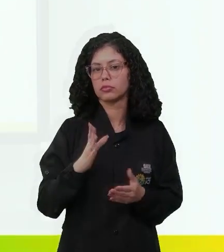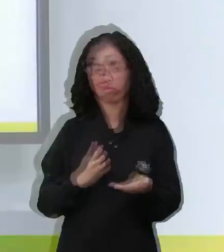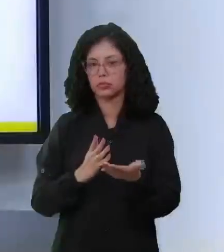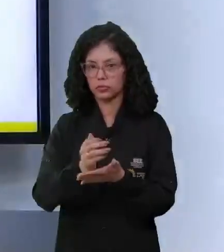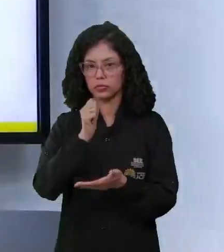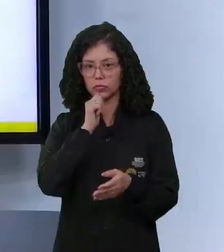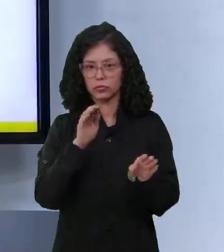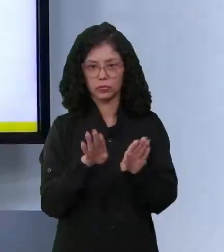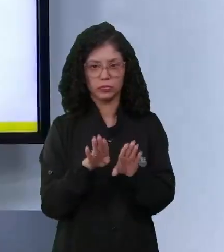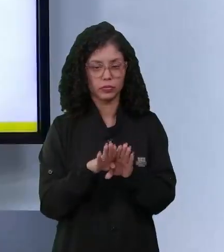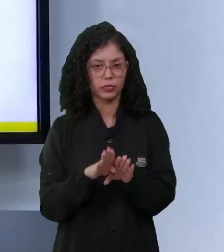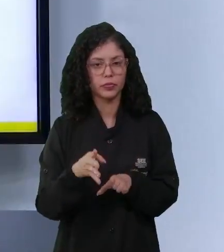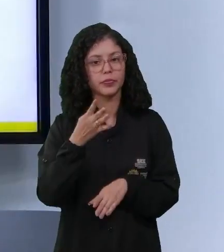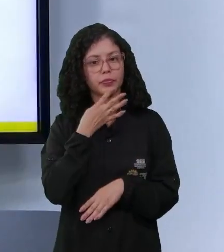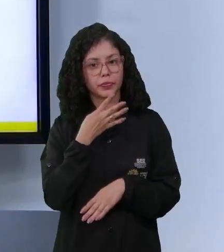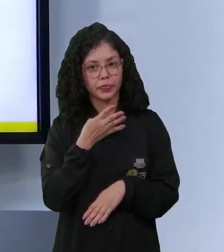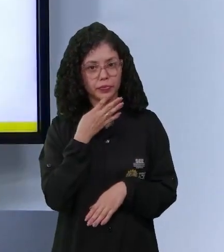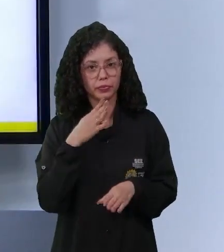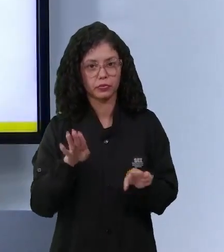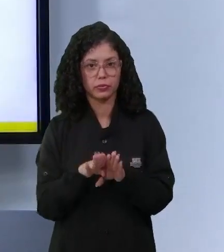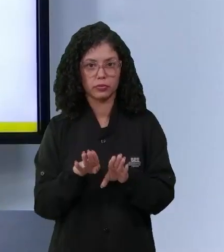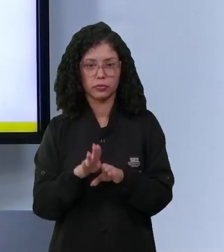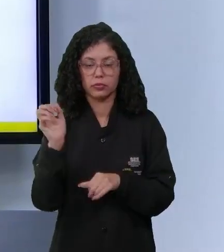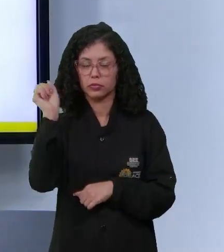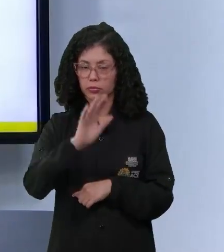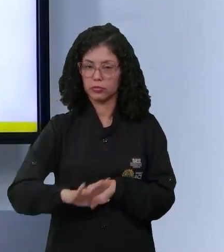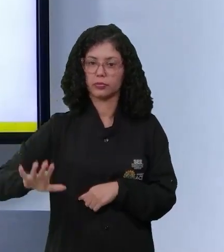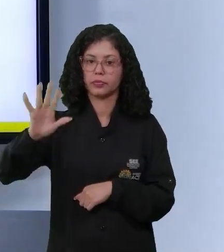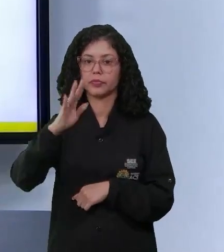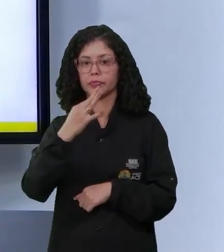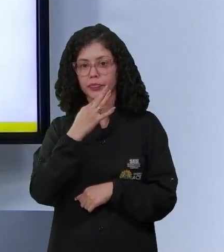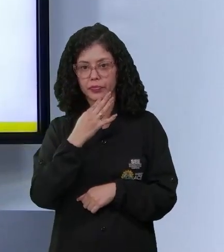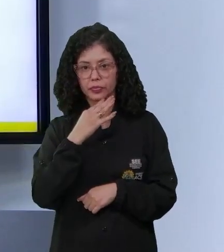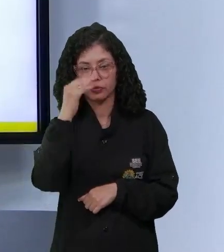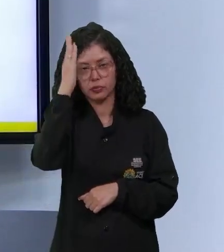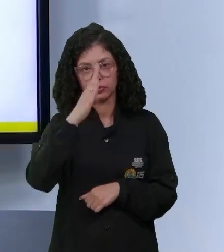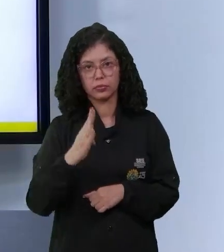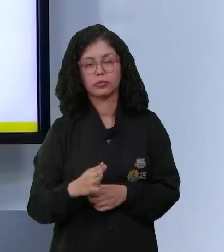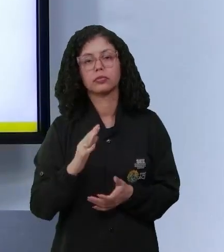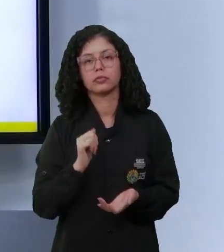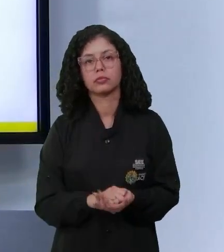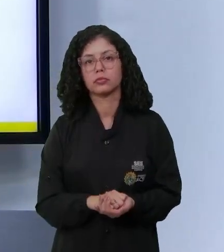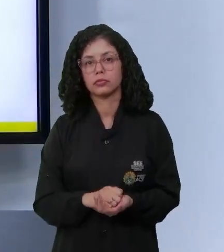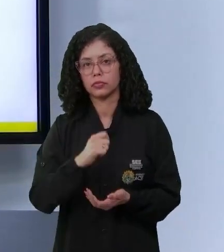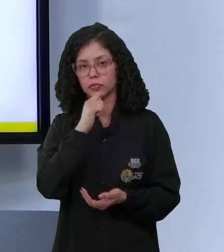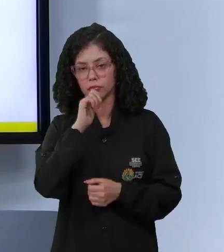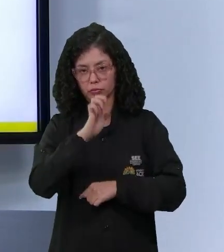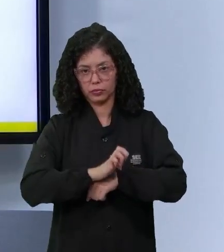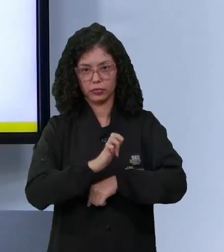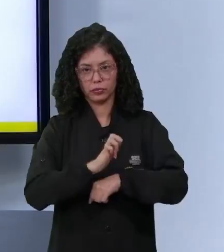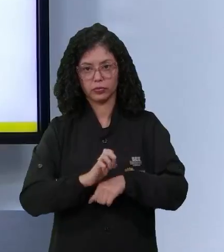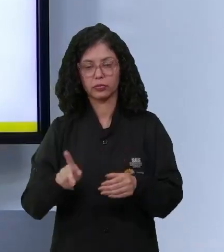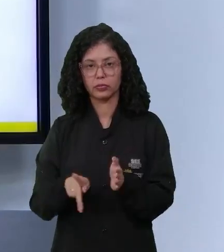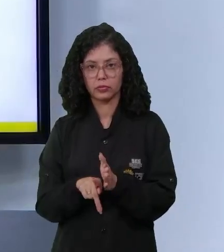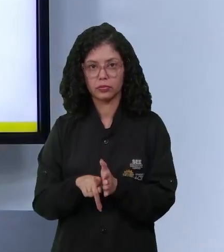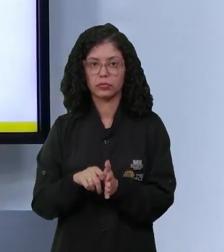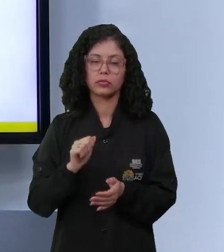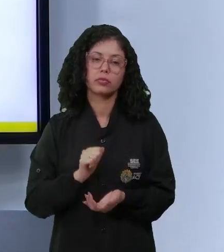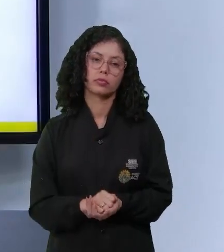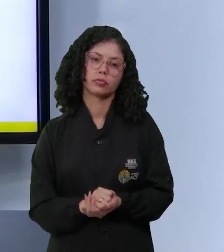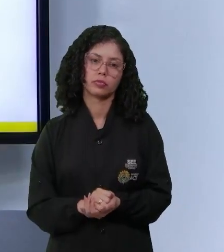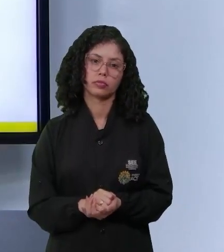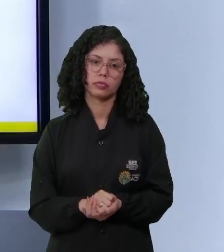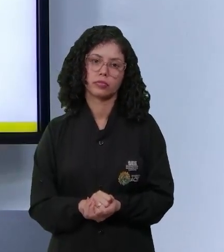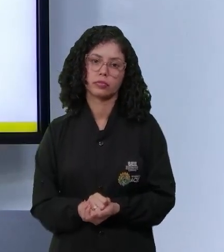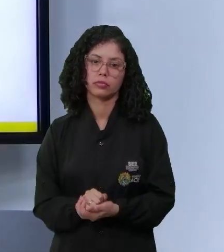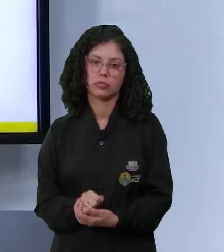independência, mas é também buscar o reconhecimento. Que nações vão reconhecer o Brasil como um Estado independente?